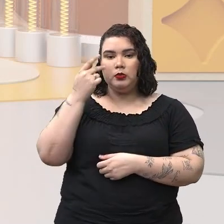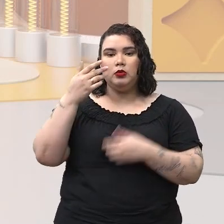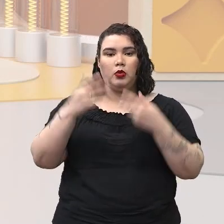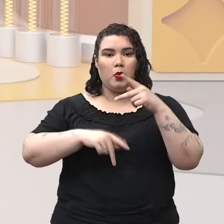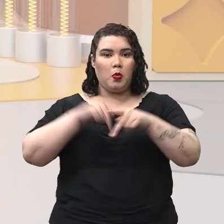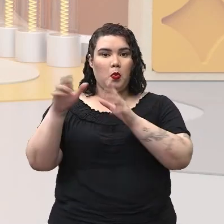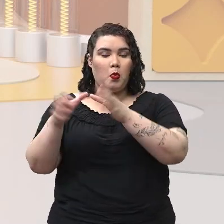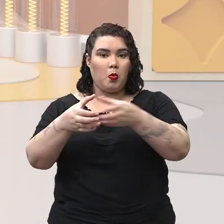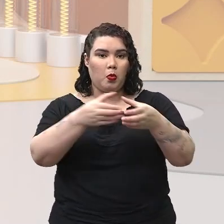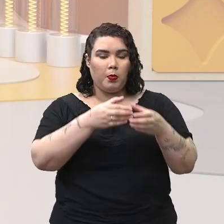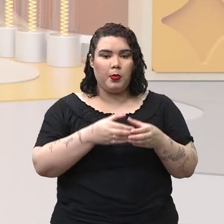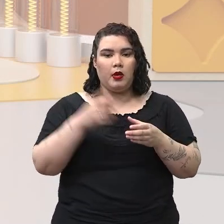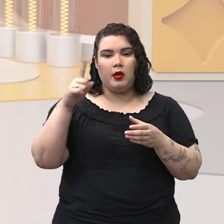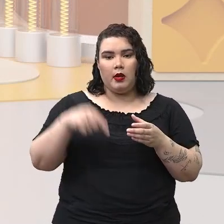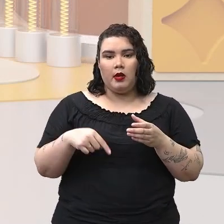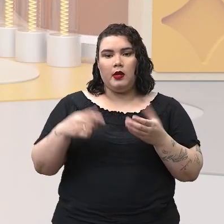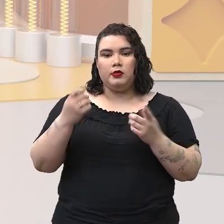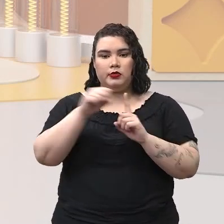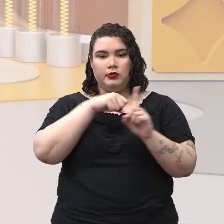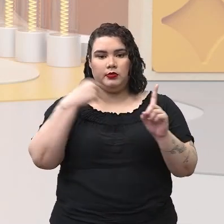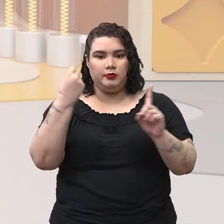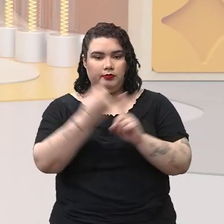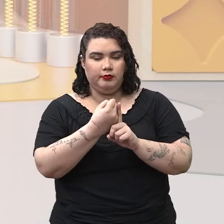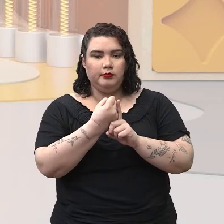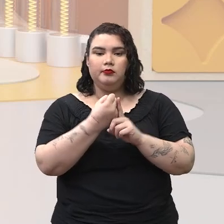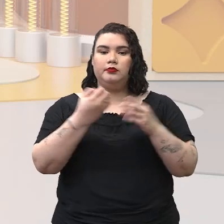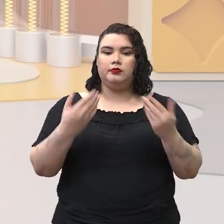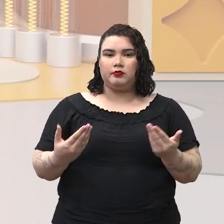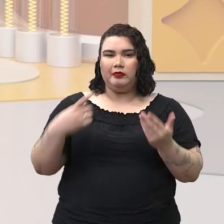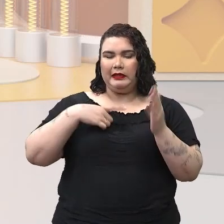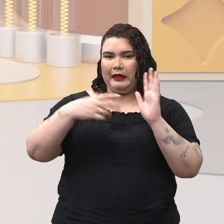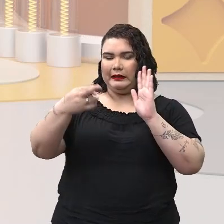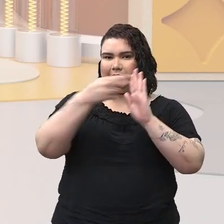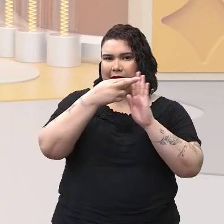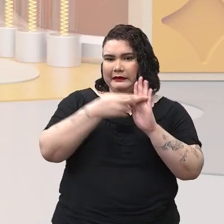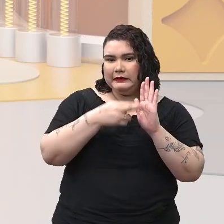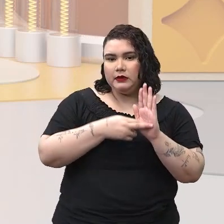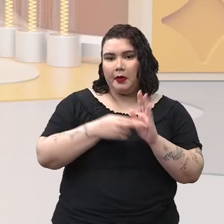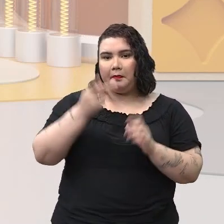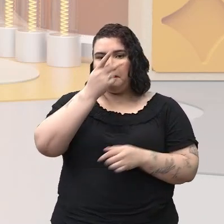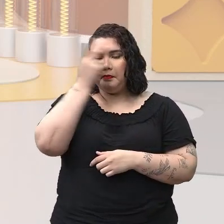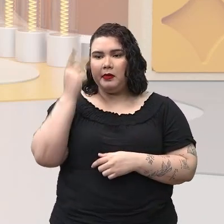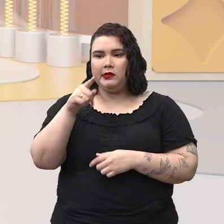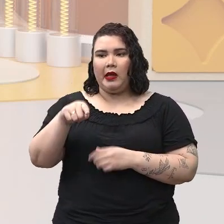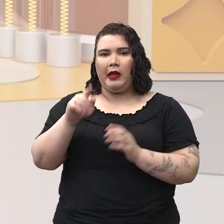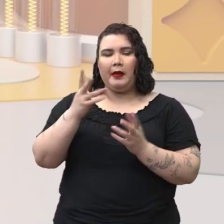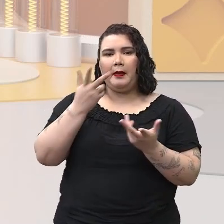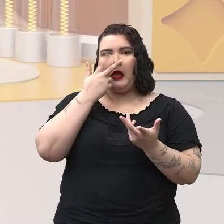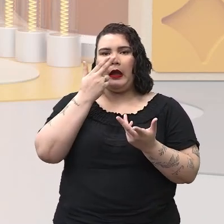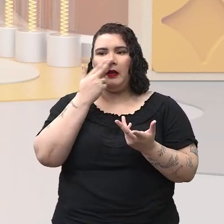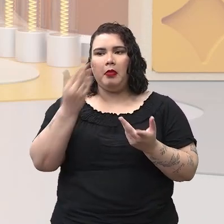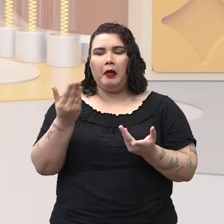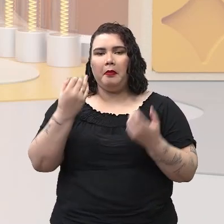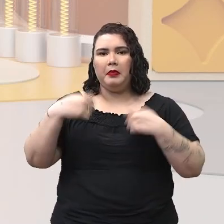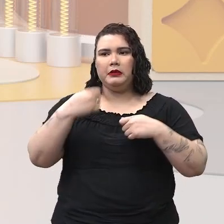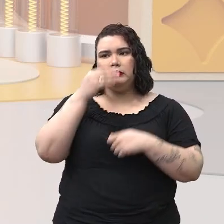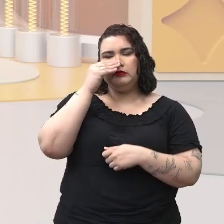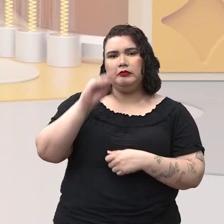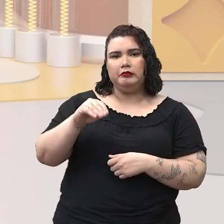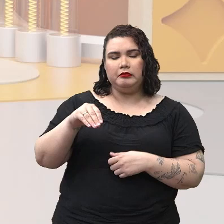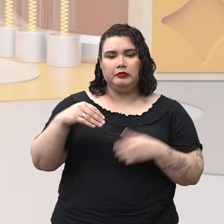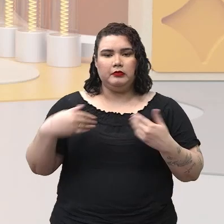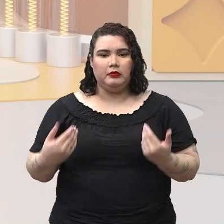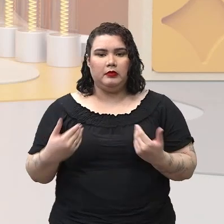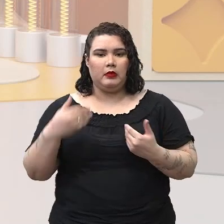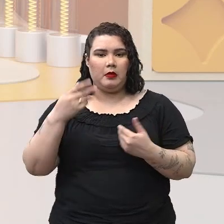são consideradas por uma sociedade assim muito rígida, né, como pessoas de segunda categoria, por incrível que pareça, né? São